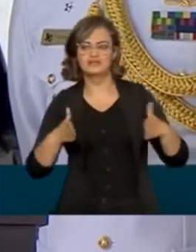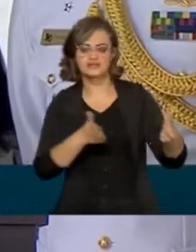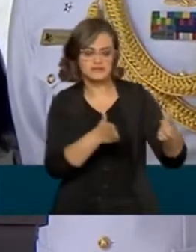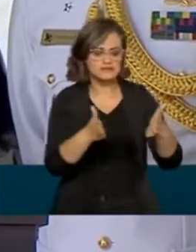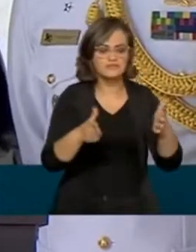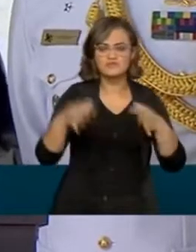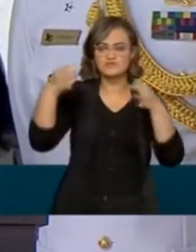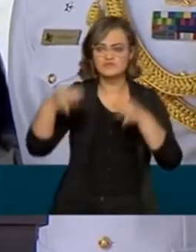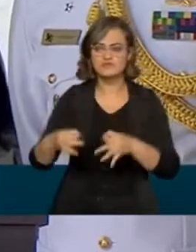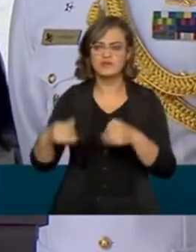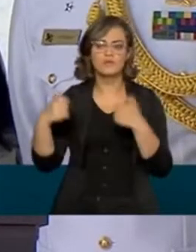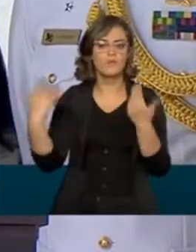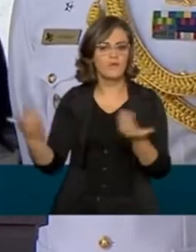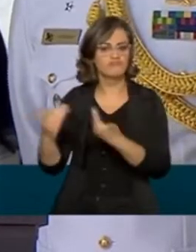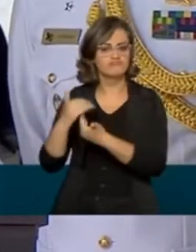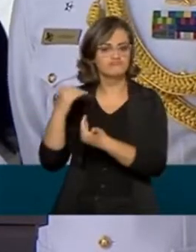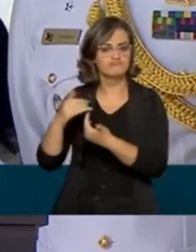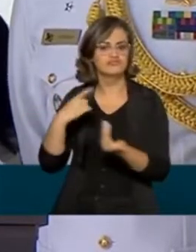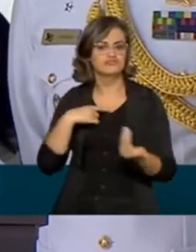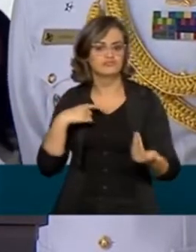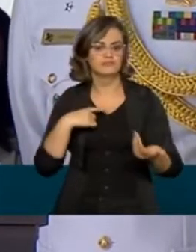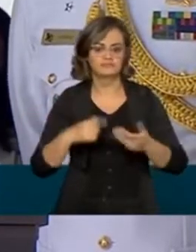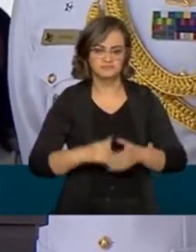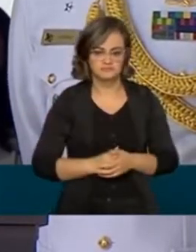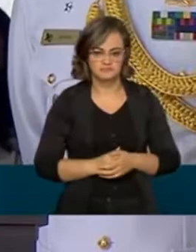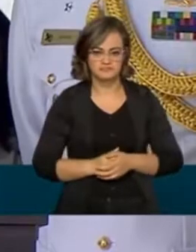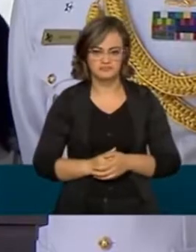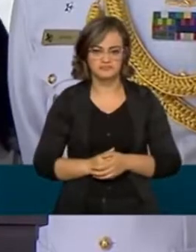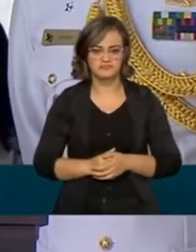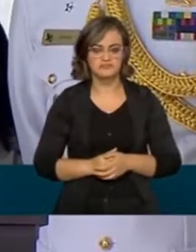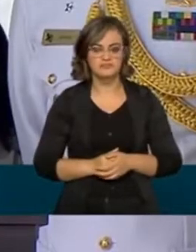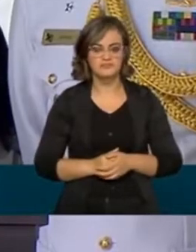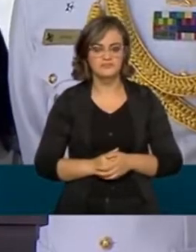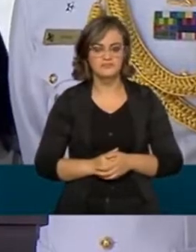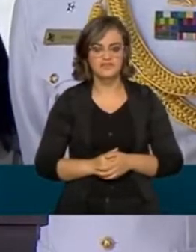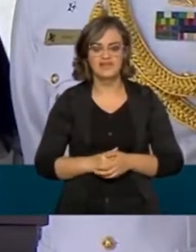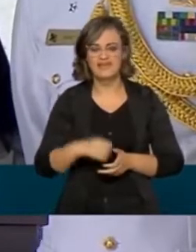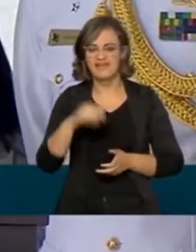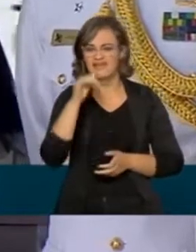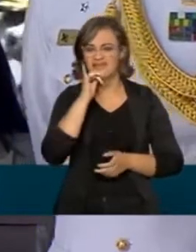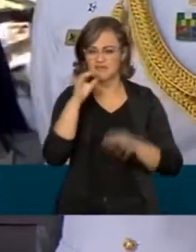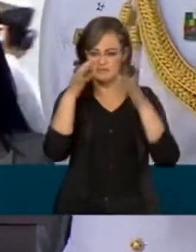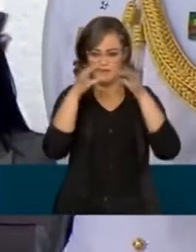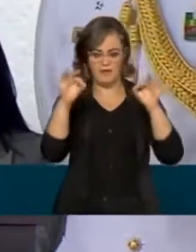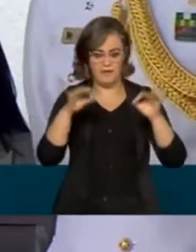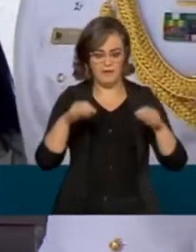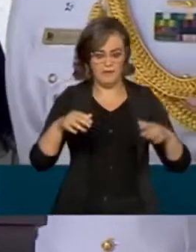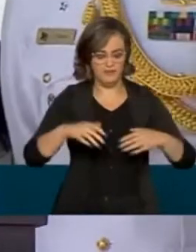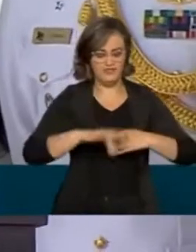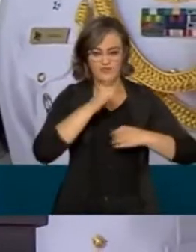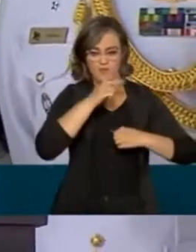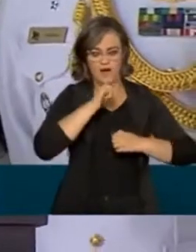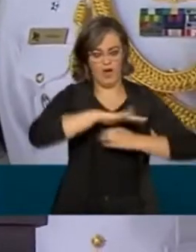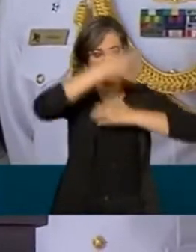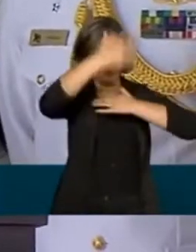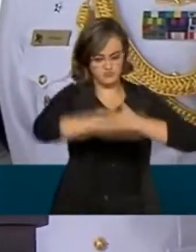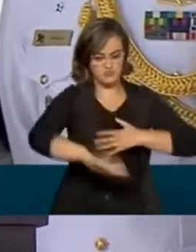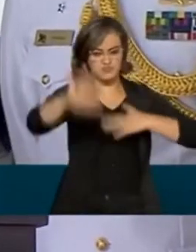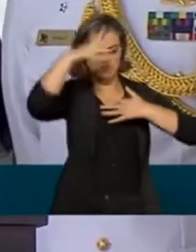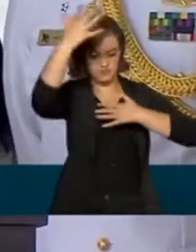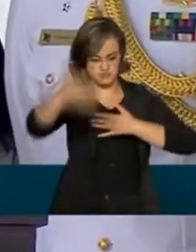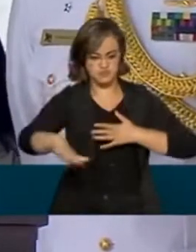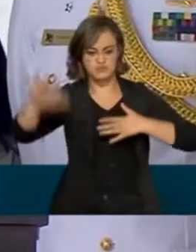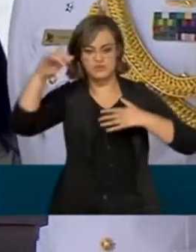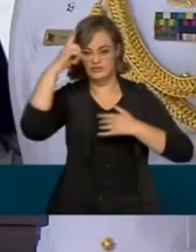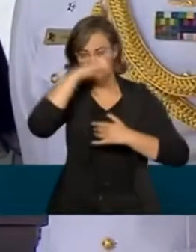seguir. E aqui, um lema marinheiro: mar grosso é que faz bom marinheiro. À Advocacia